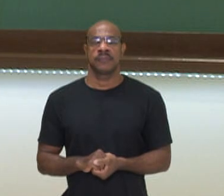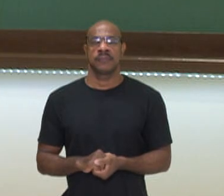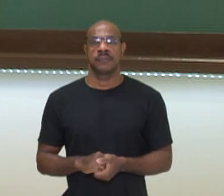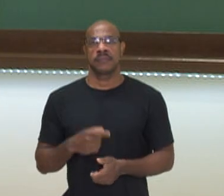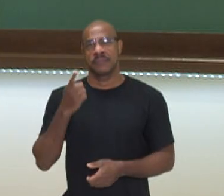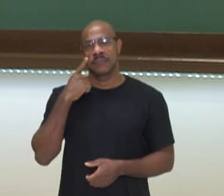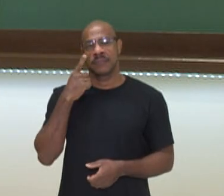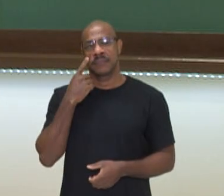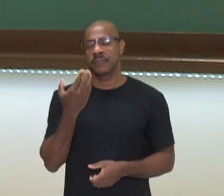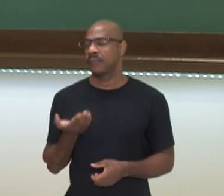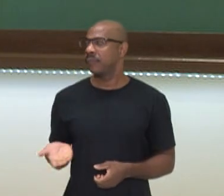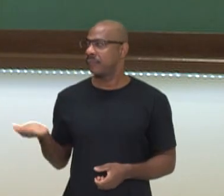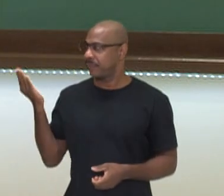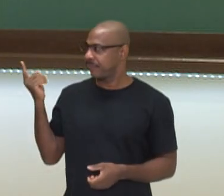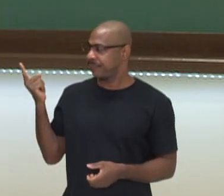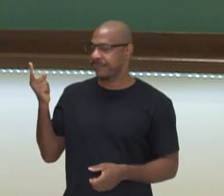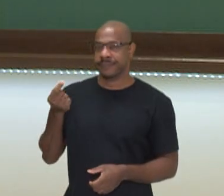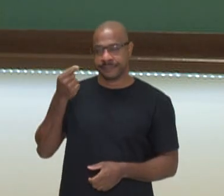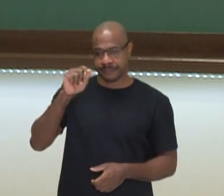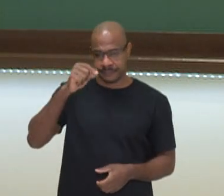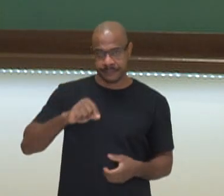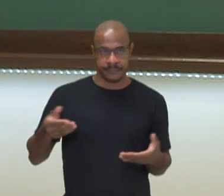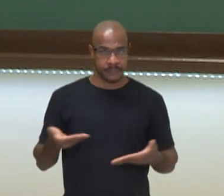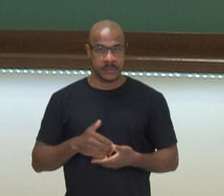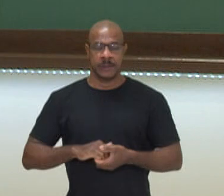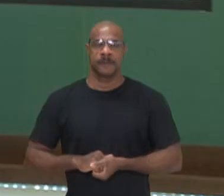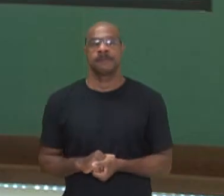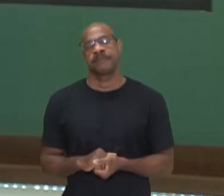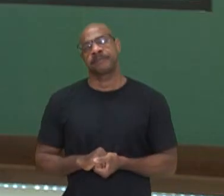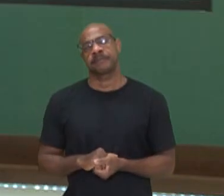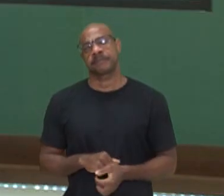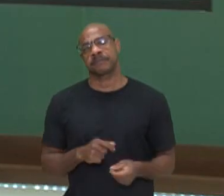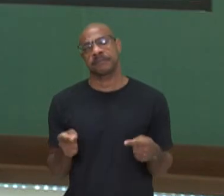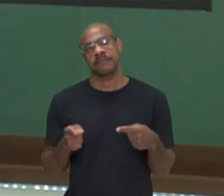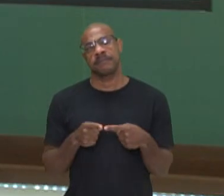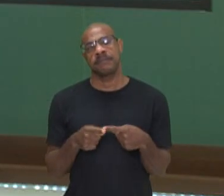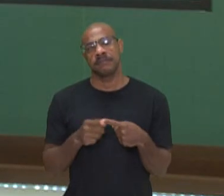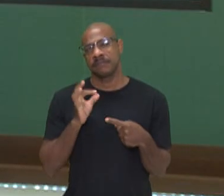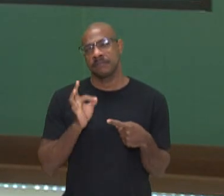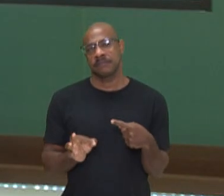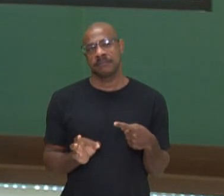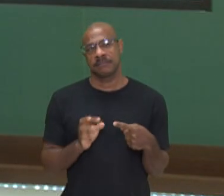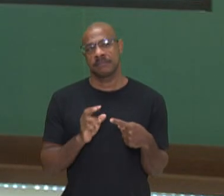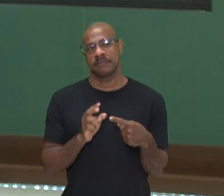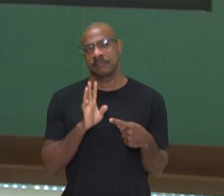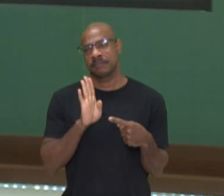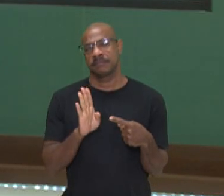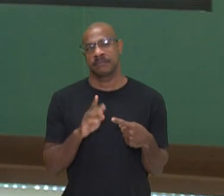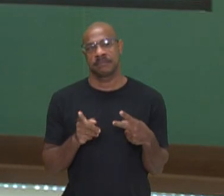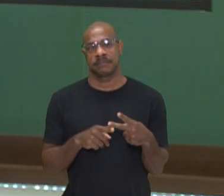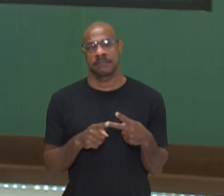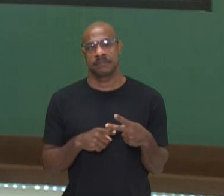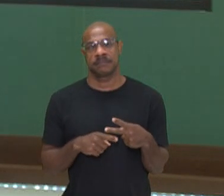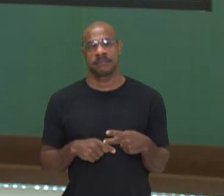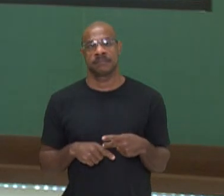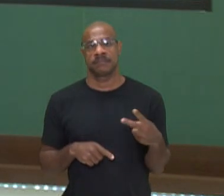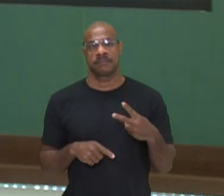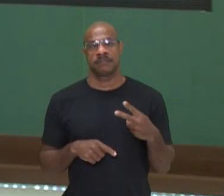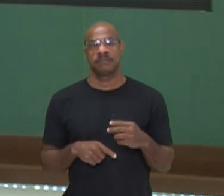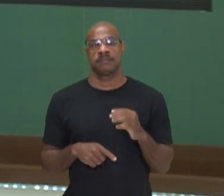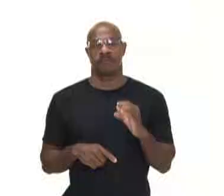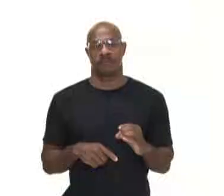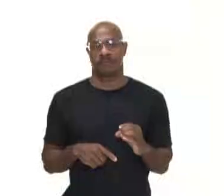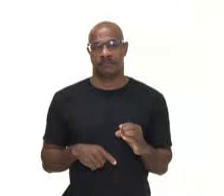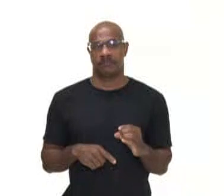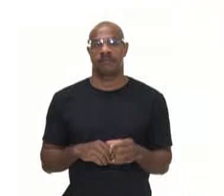Vamos corrigir então aqui o nosso exercício, pessoal. Vamos lá? Na número 1, a resposta certa é a letra B e na número 2 é a letra C. Bora ver o